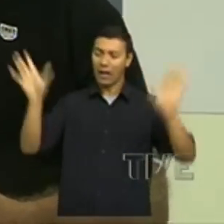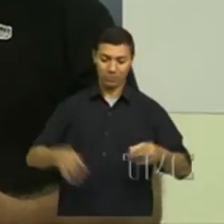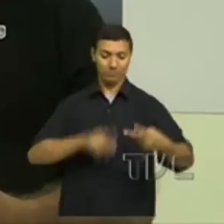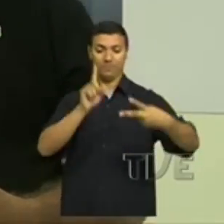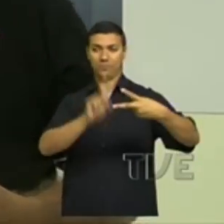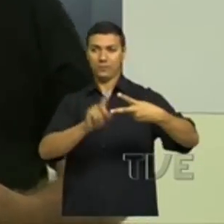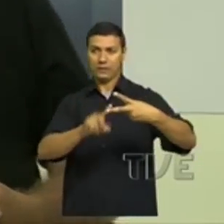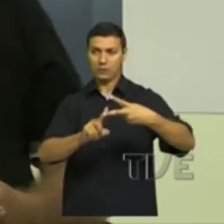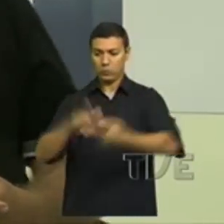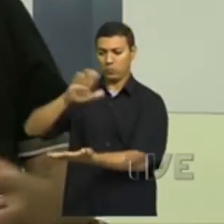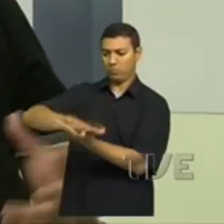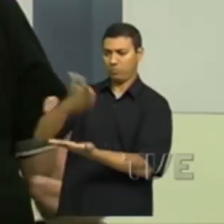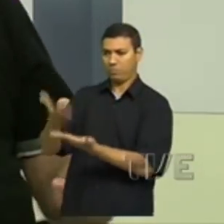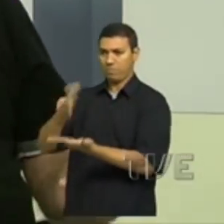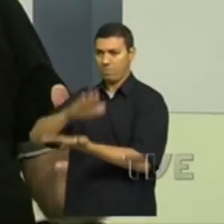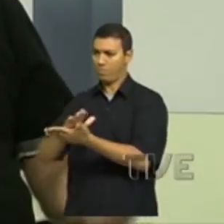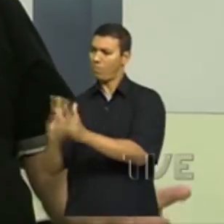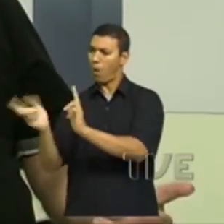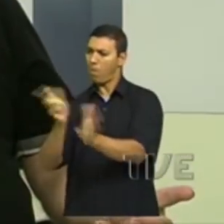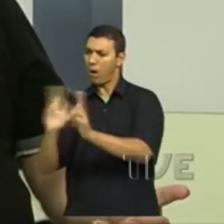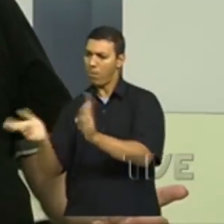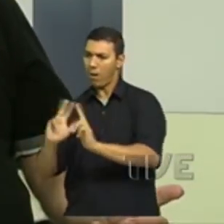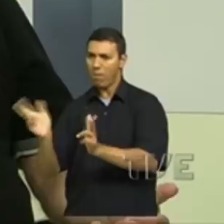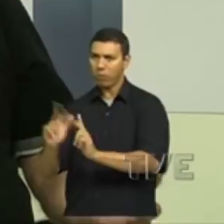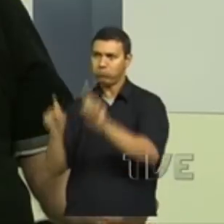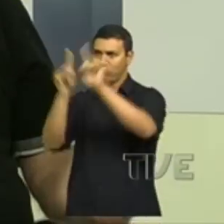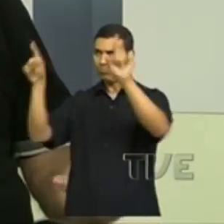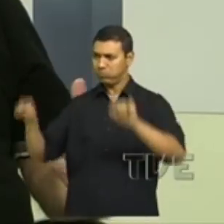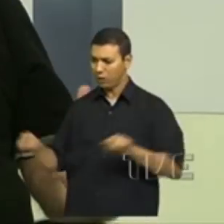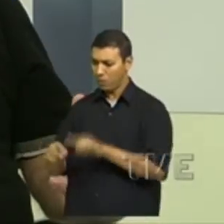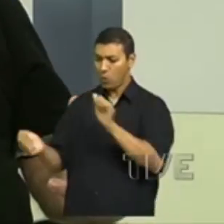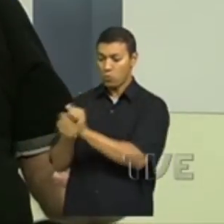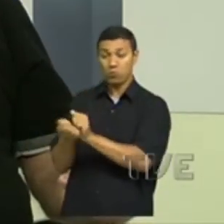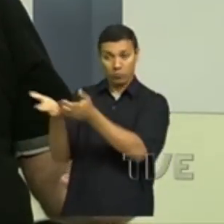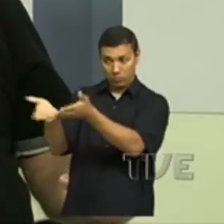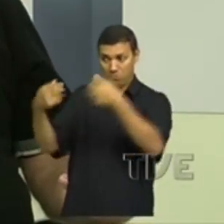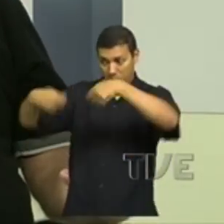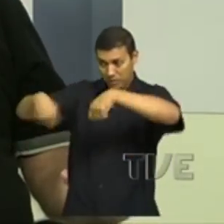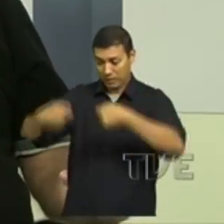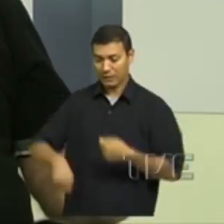Libras, que a gente incluiu nesse projeto para ele ficar